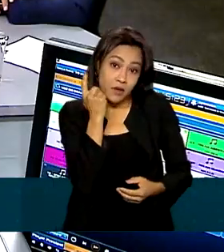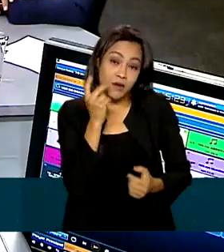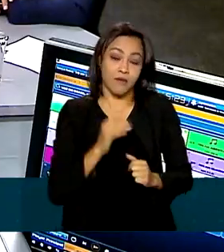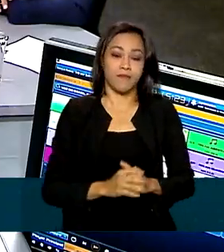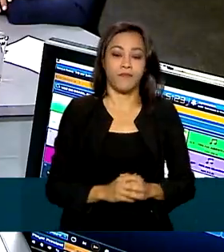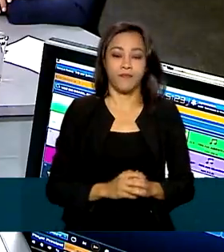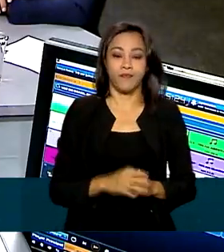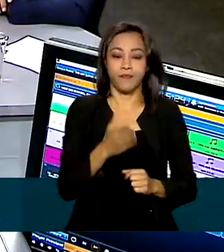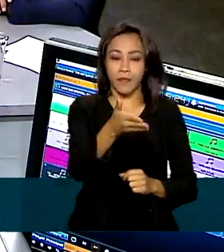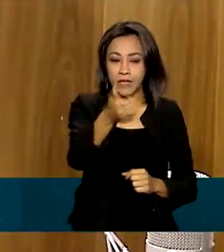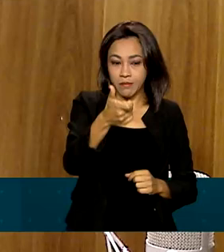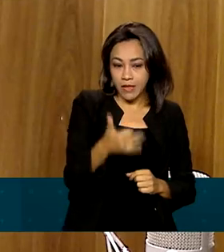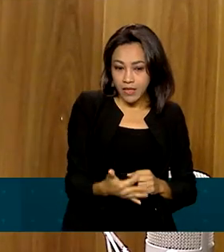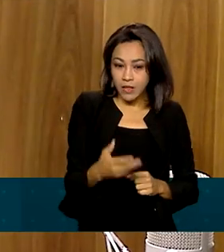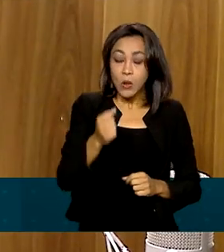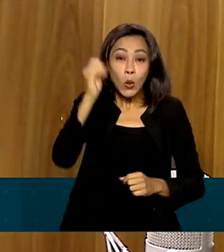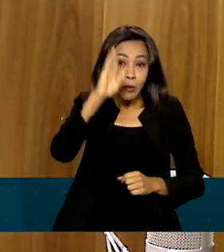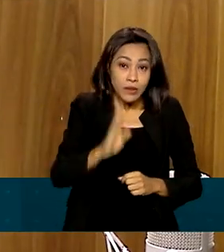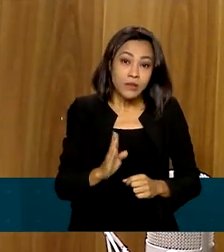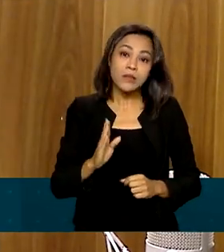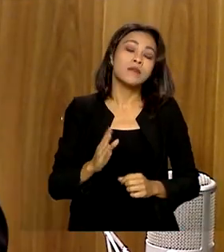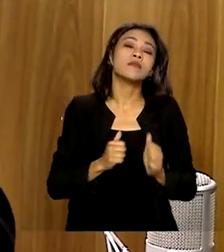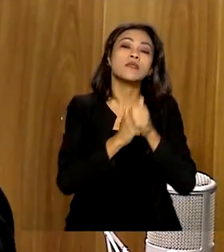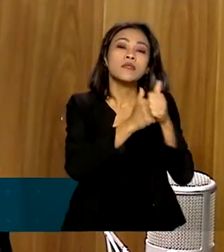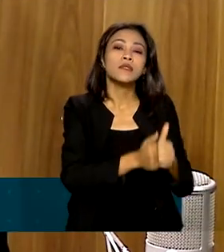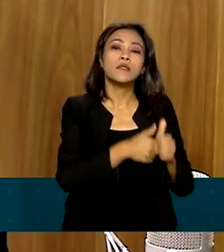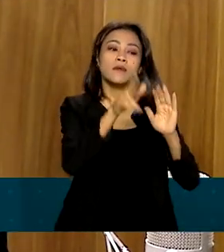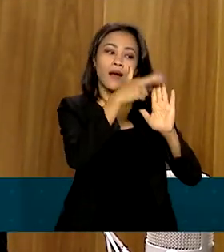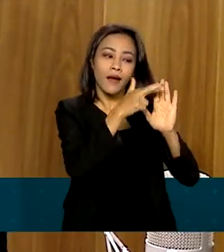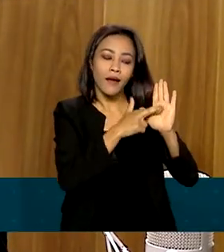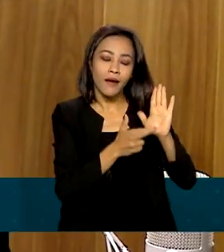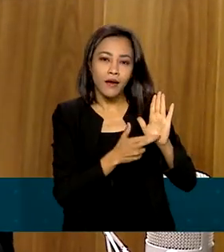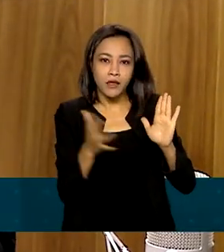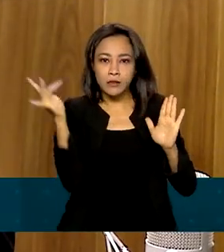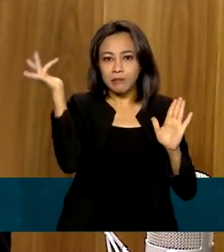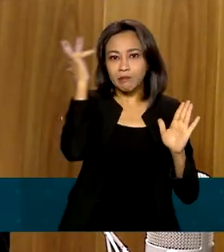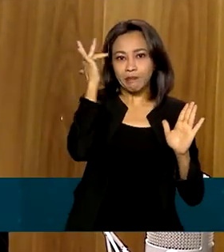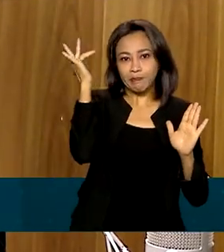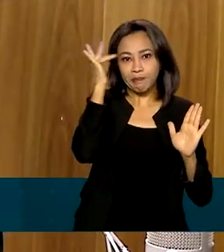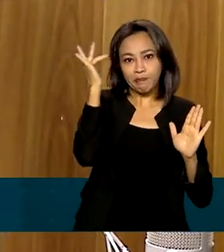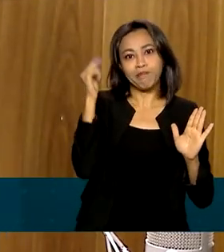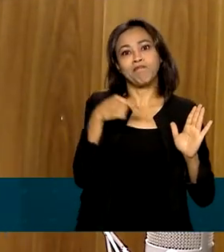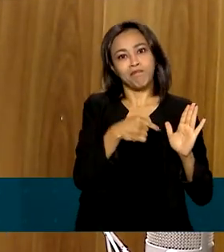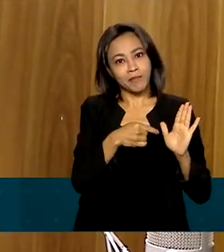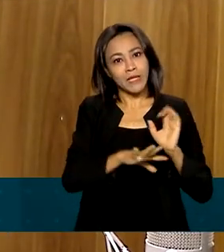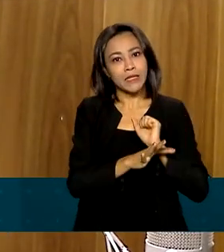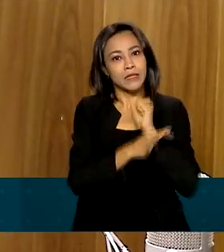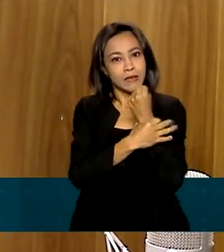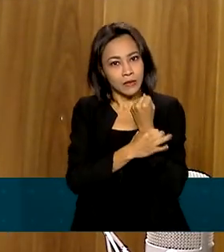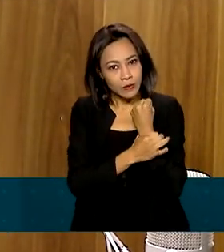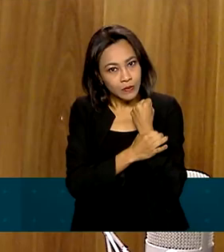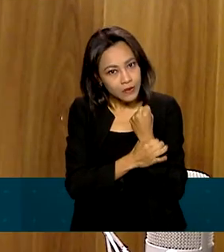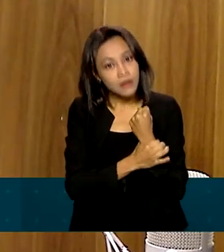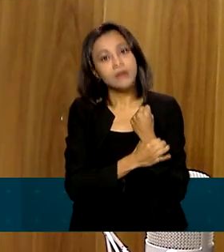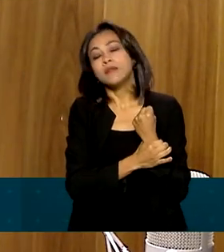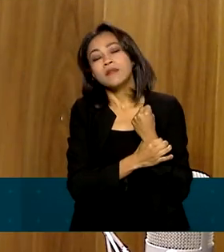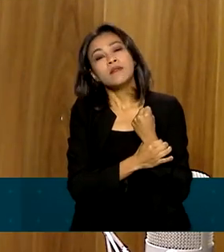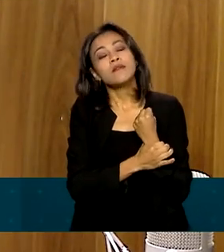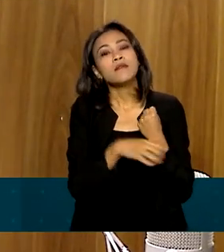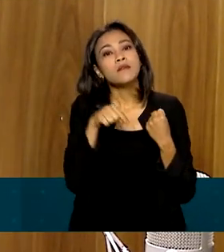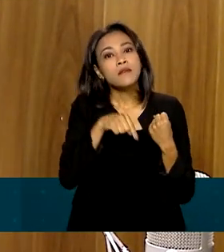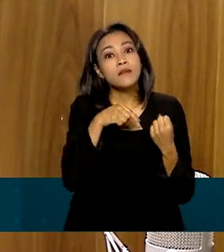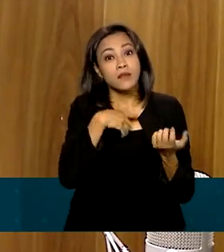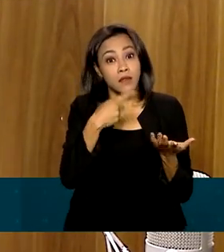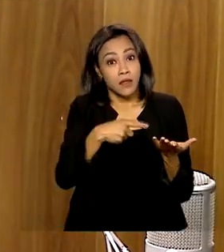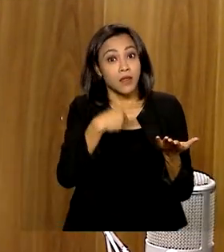Brasil adotou marcos legais mais sofisticados que estão dando mais segurança jurídica. Com mais